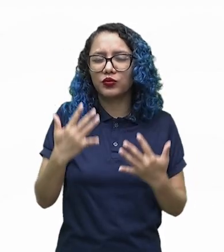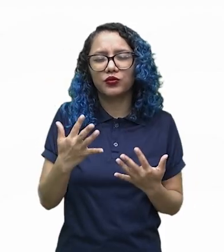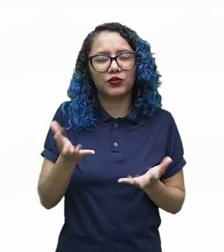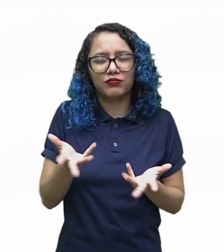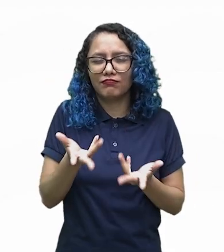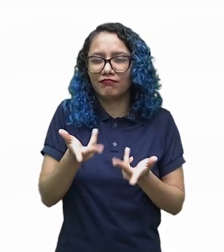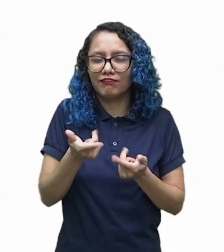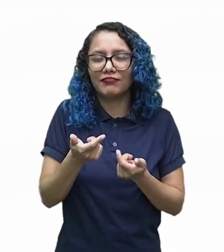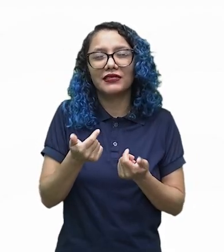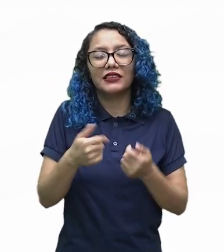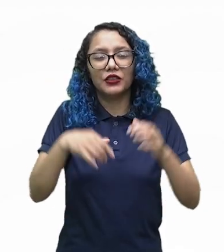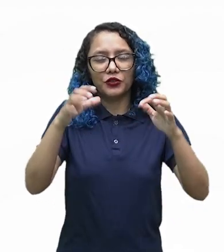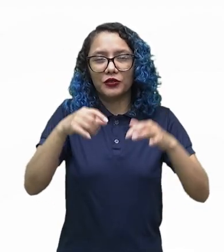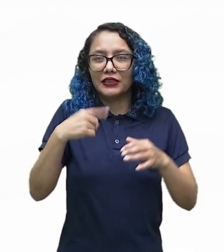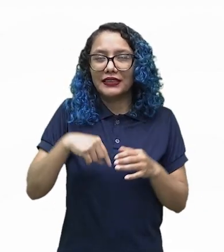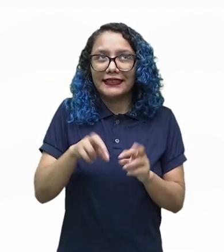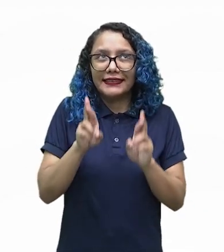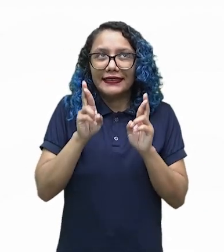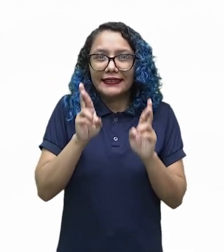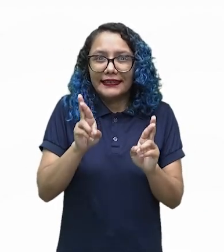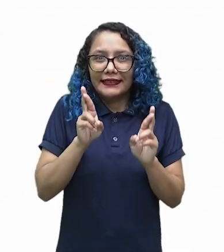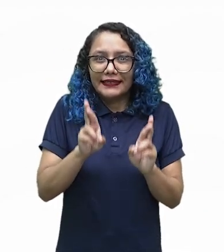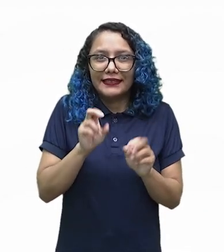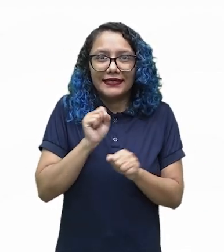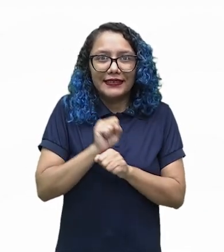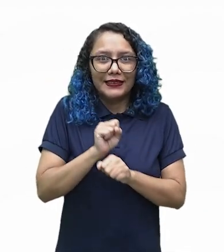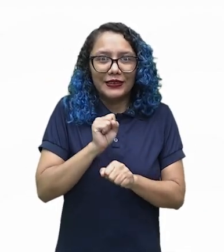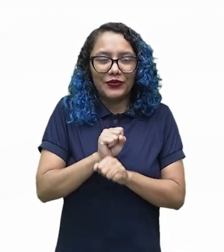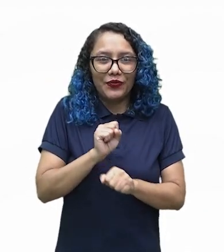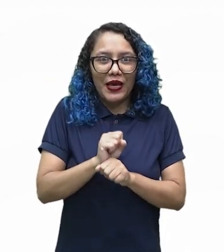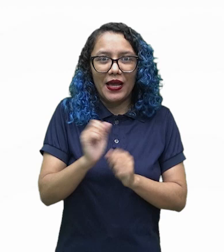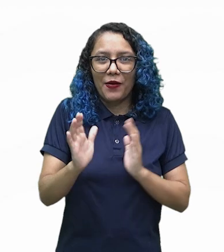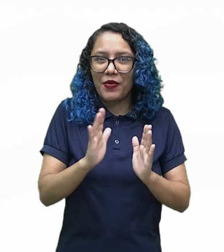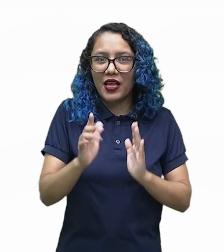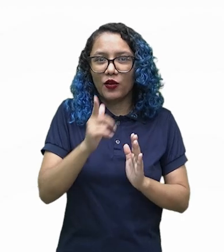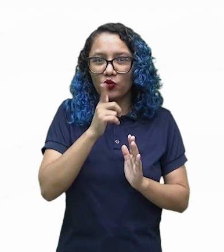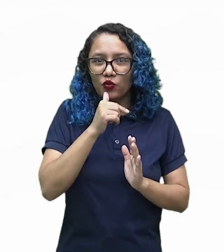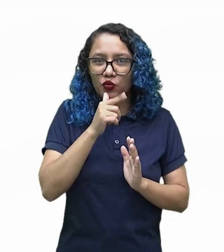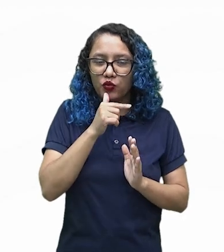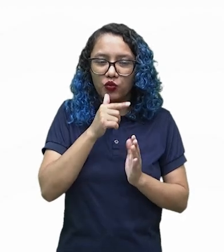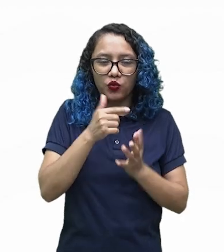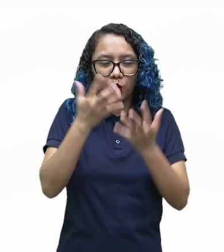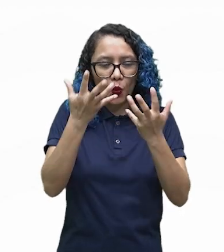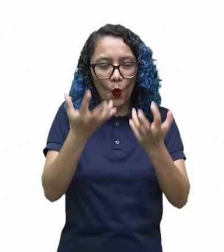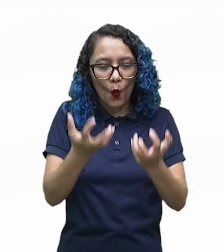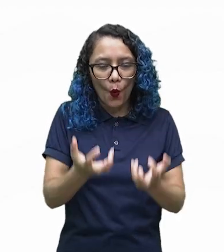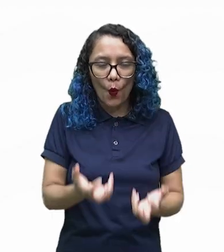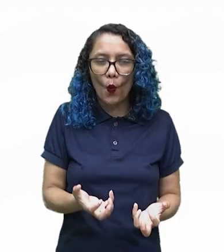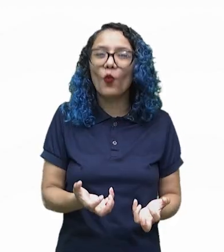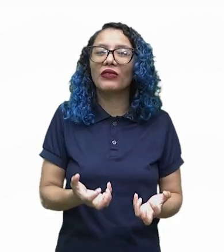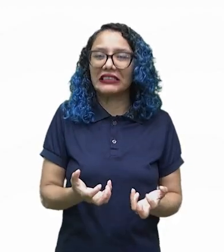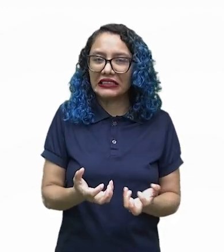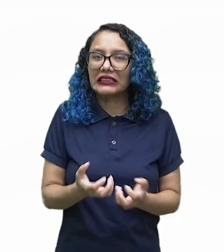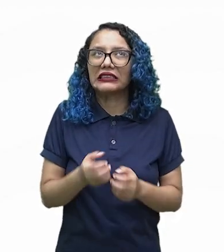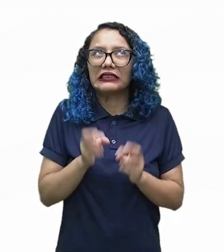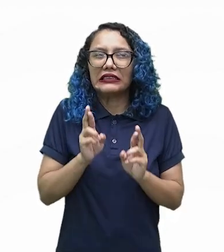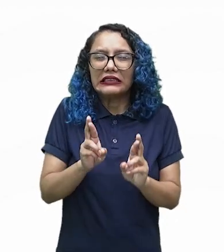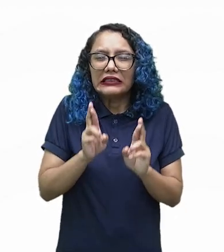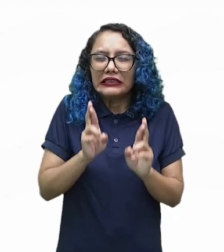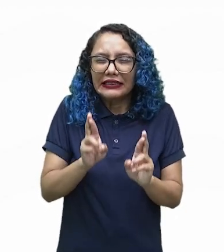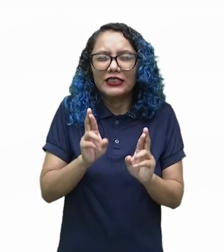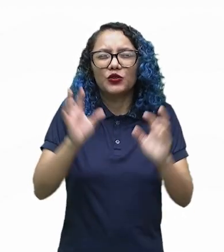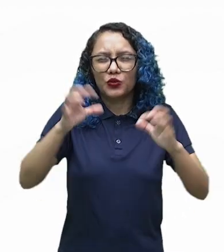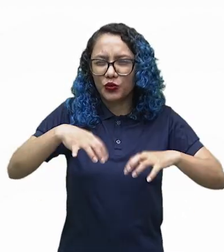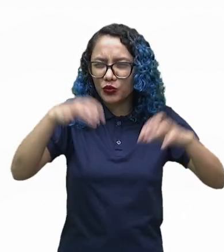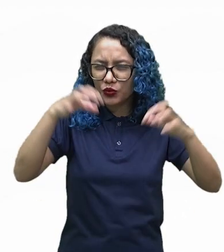chuva que muitas vezes a gente aguarda, principalmente no período de seca, né, de vazante, aguarda-se muito,